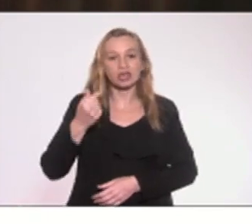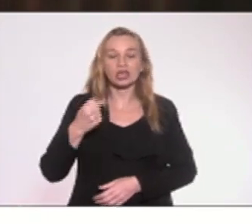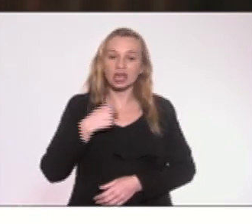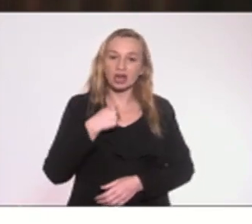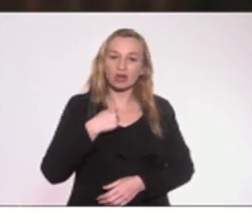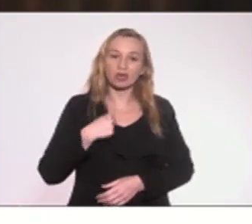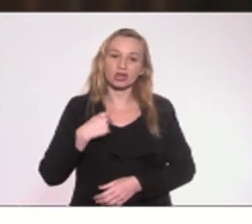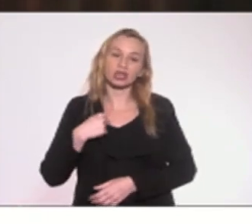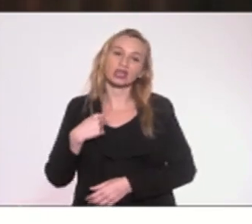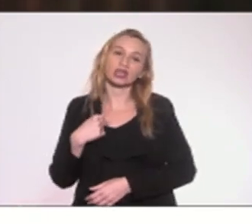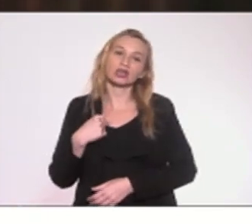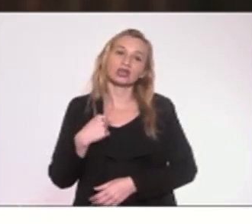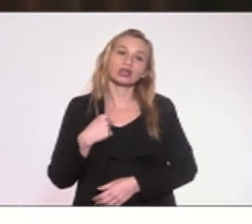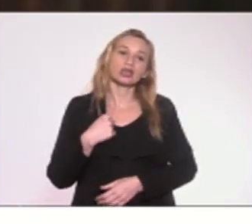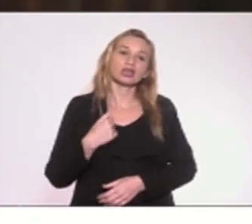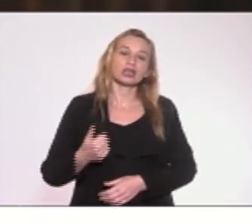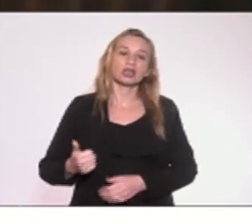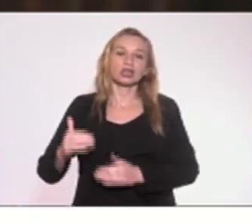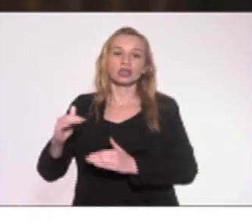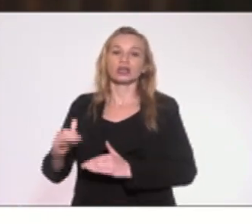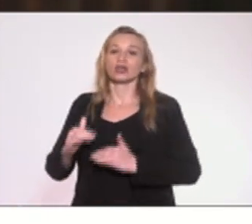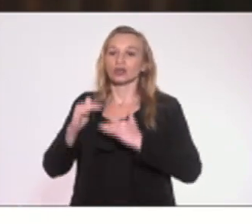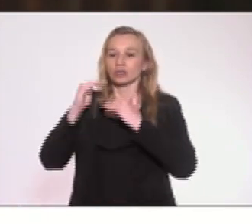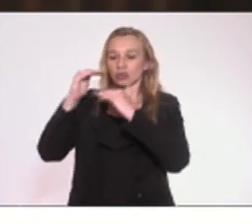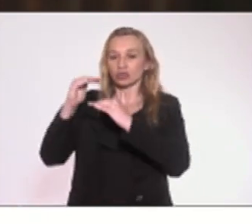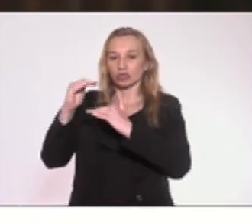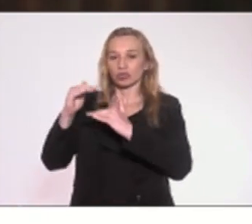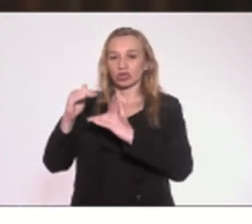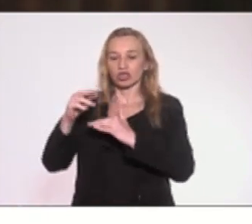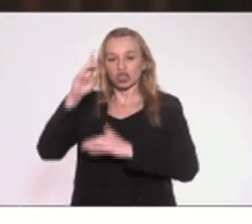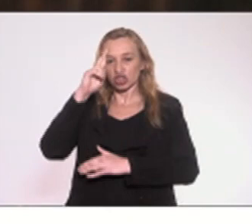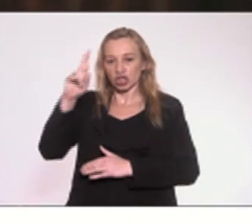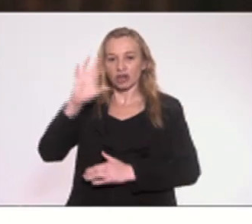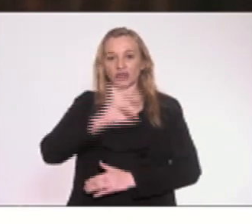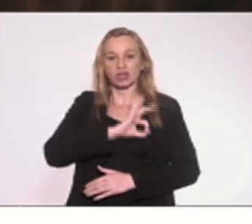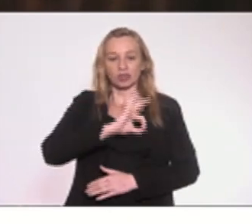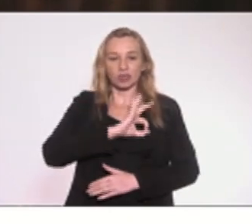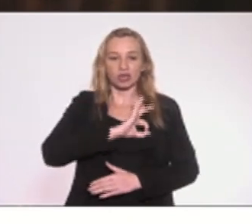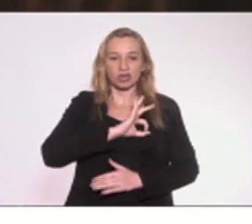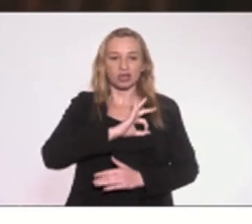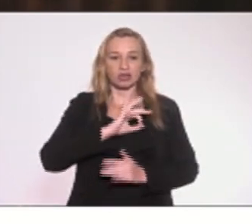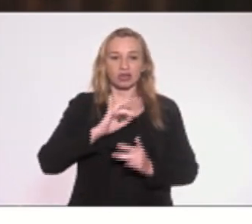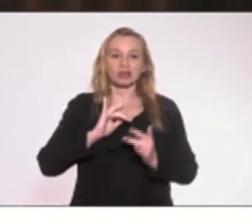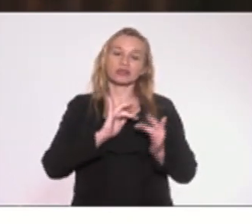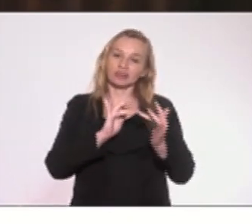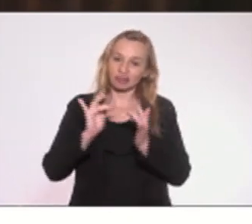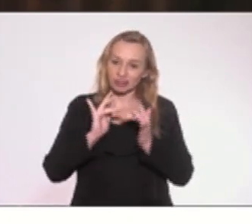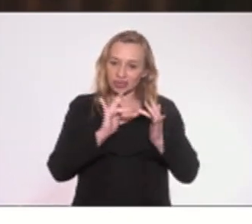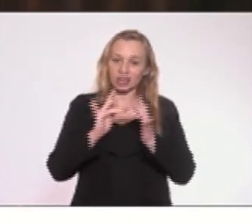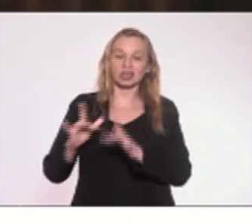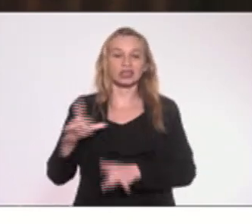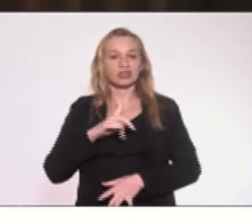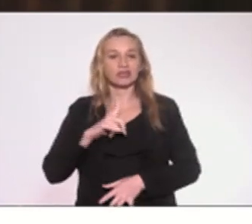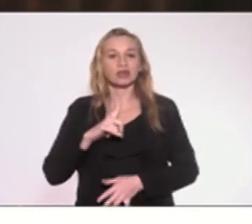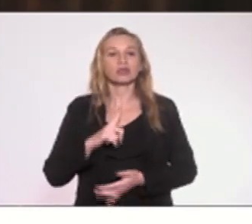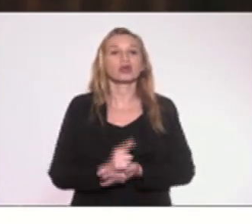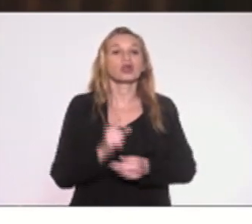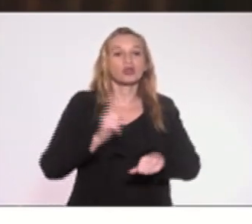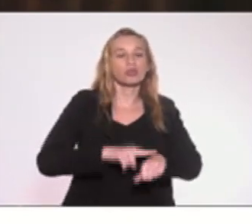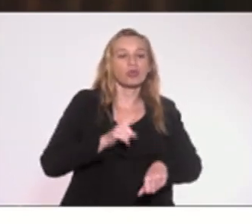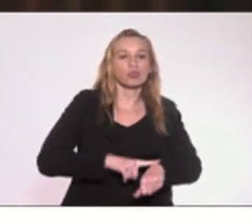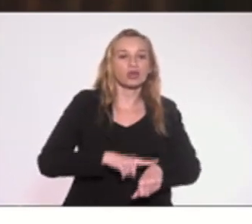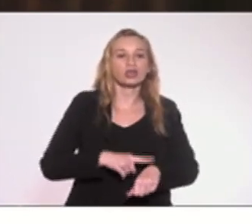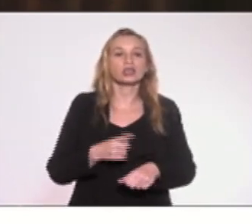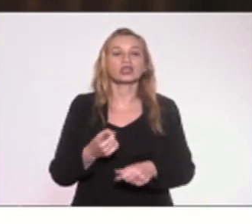ocupar, à época, o cargo de subchefe de polícia, o que nos trouxe uma grande afinidade, não é? Porque naquele momento eram grandes